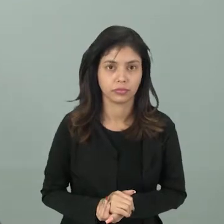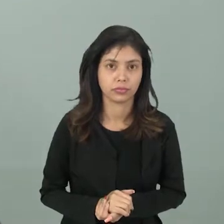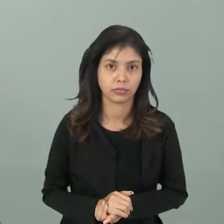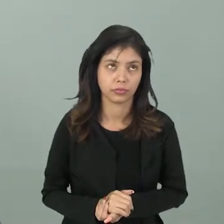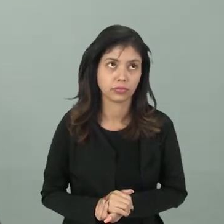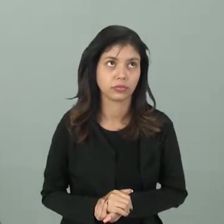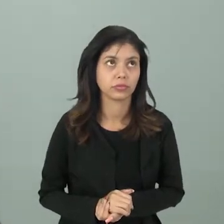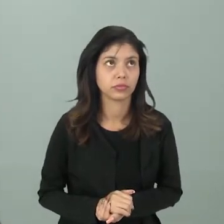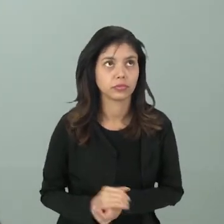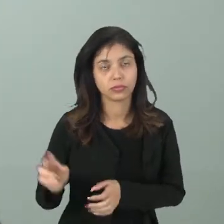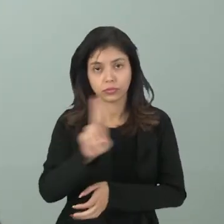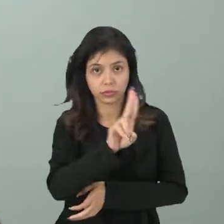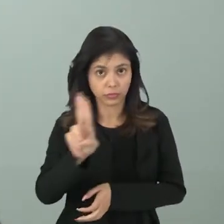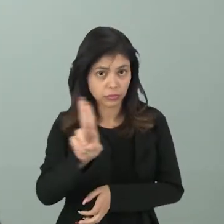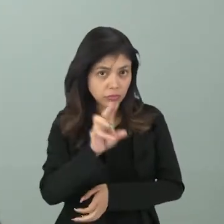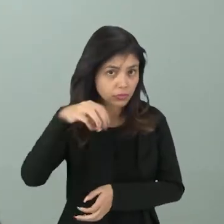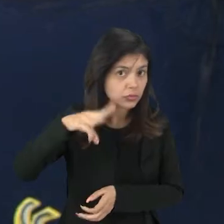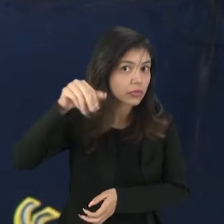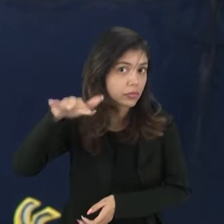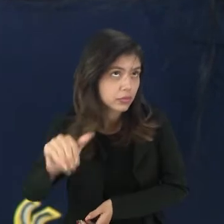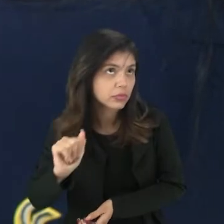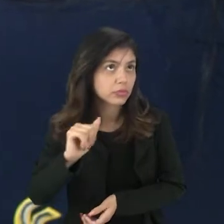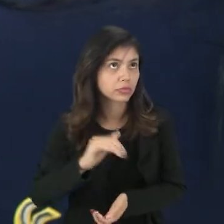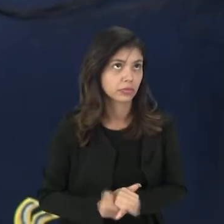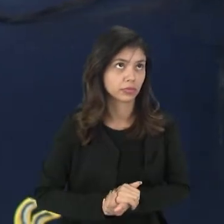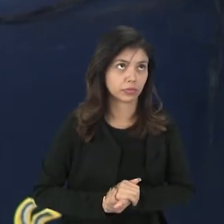vamos primeiro colocar o nome Mônica.